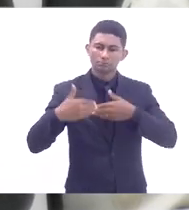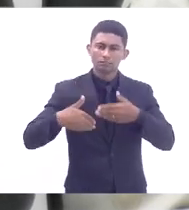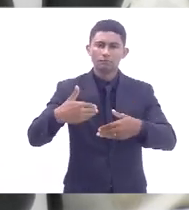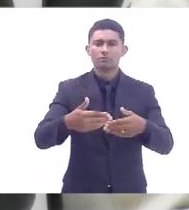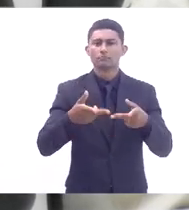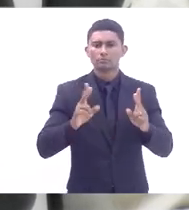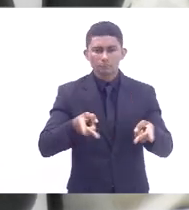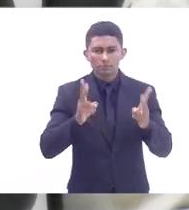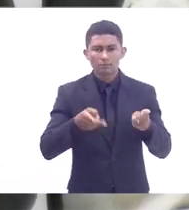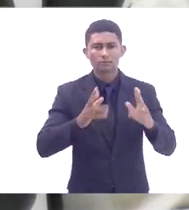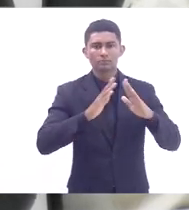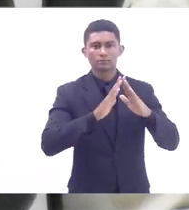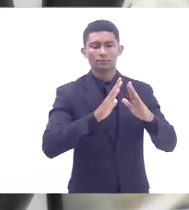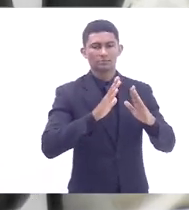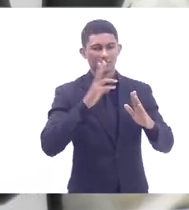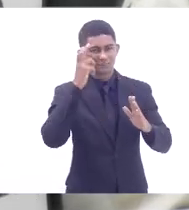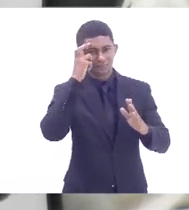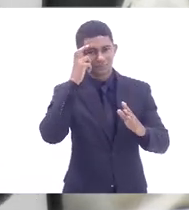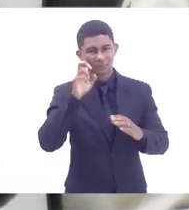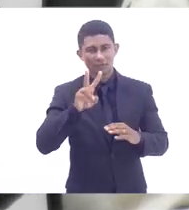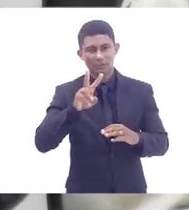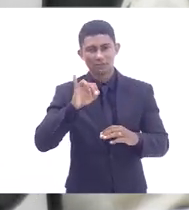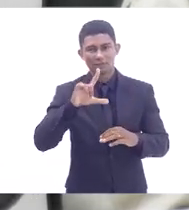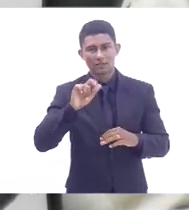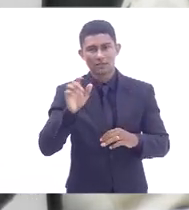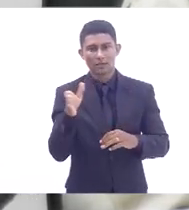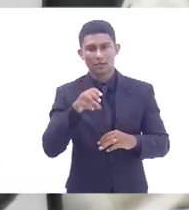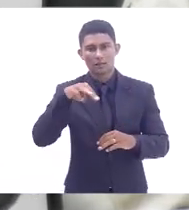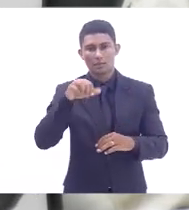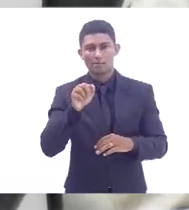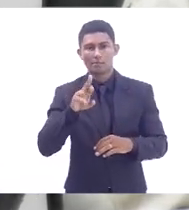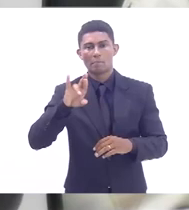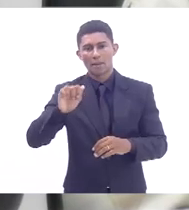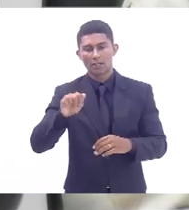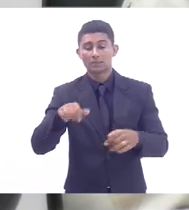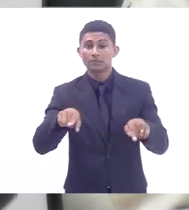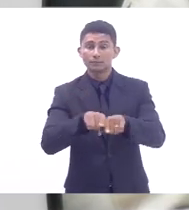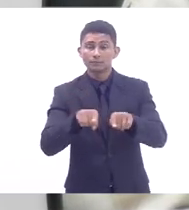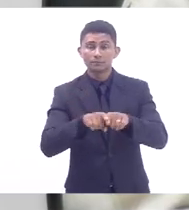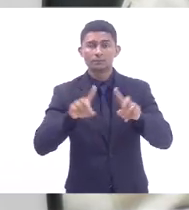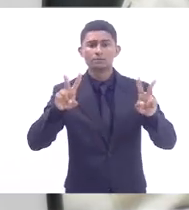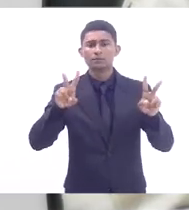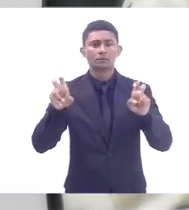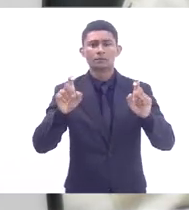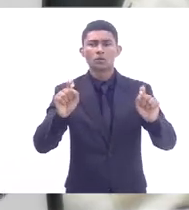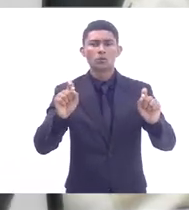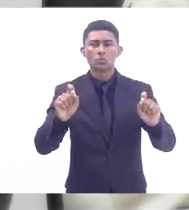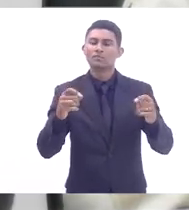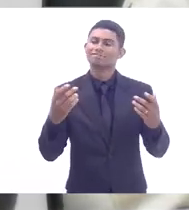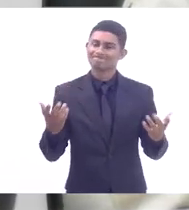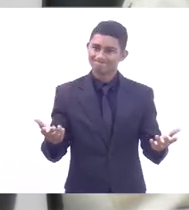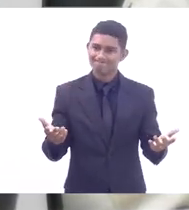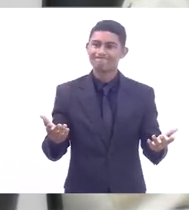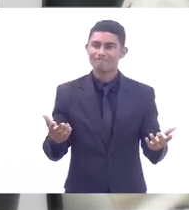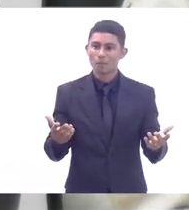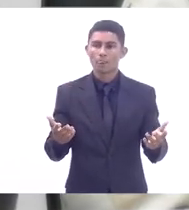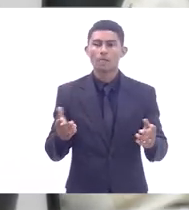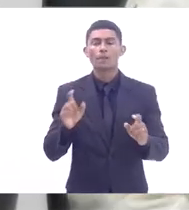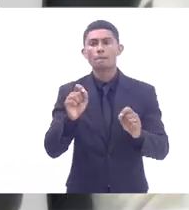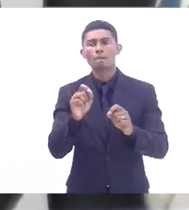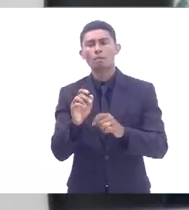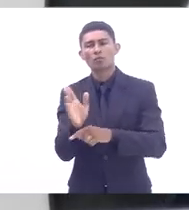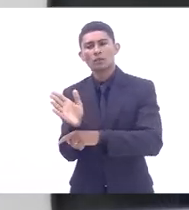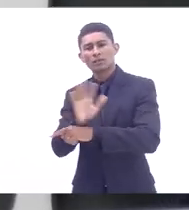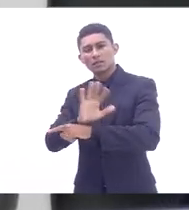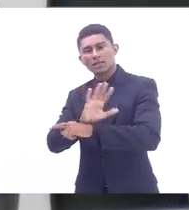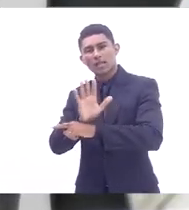dentro da Casa de Cultura Villa María e ultimamente com o sistema a distância seu sistema de transfer do nosso cinema